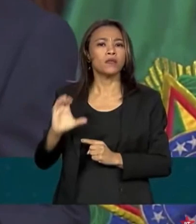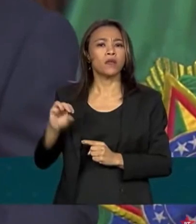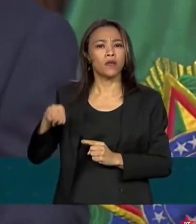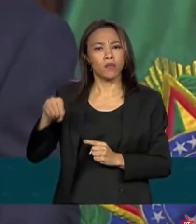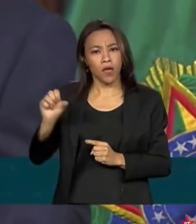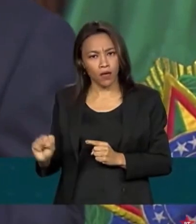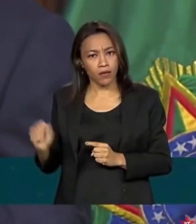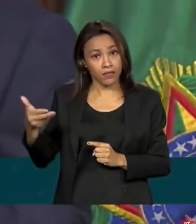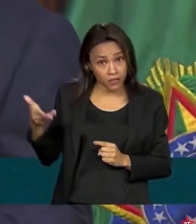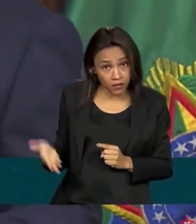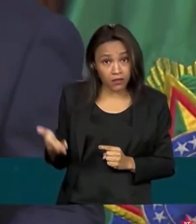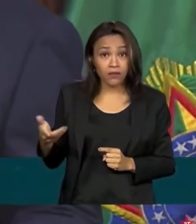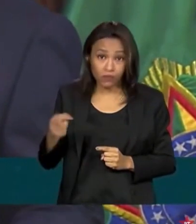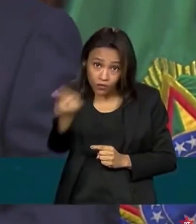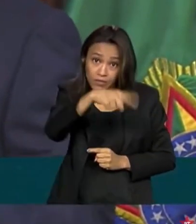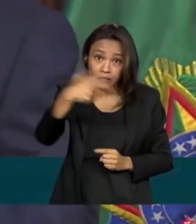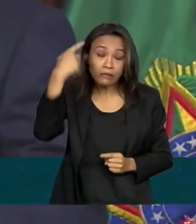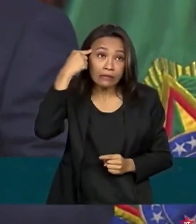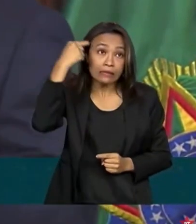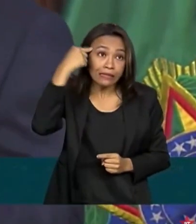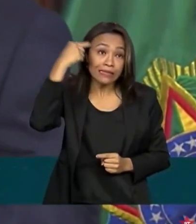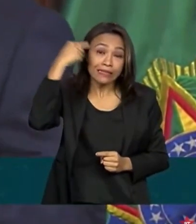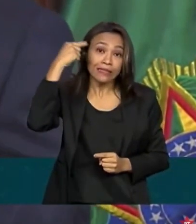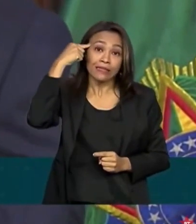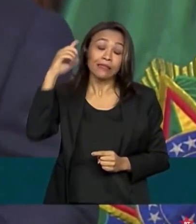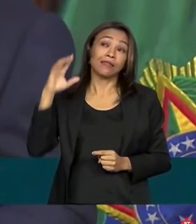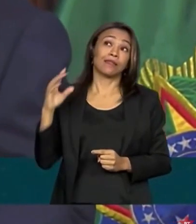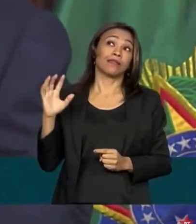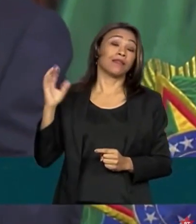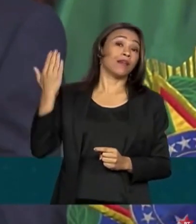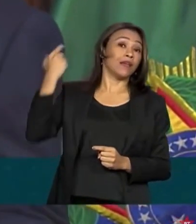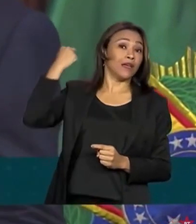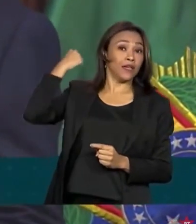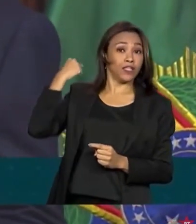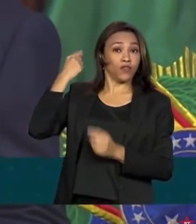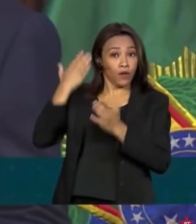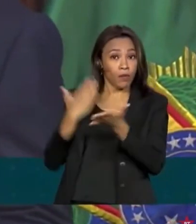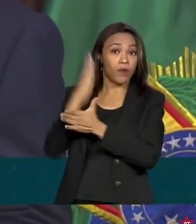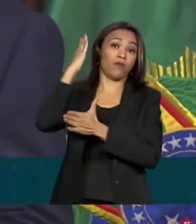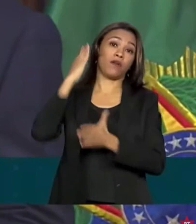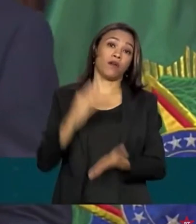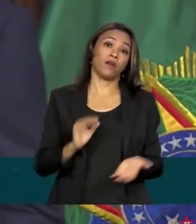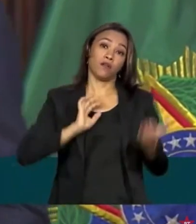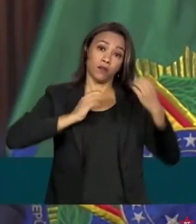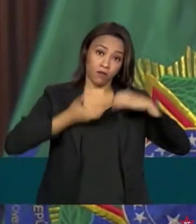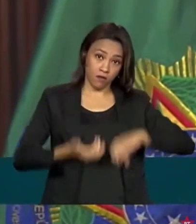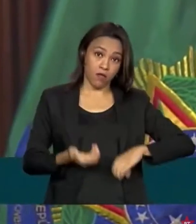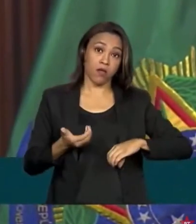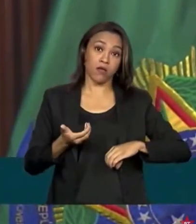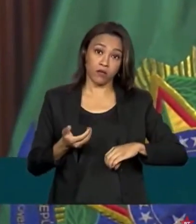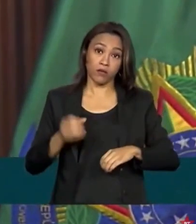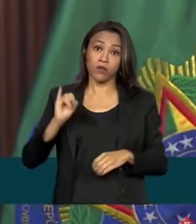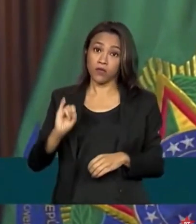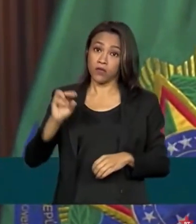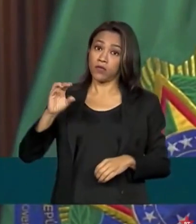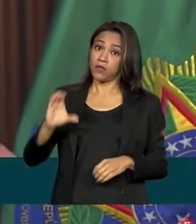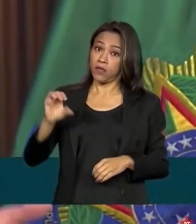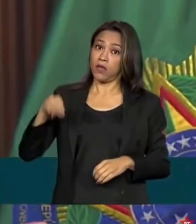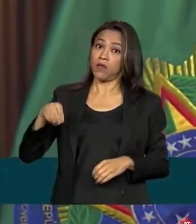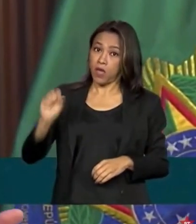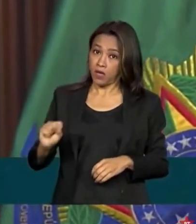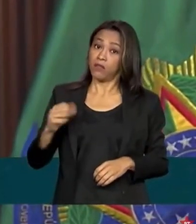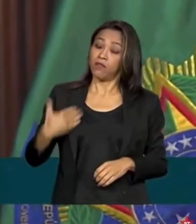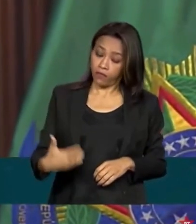coisa que está na cabeça de vocês desde que foi aprovado pelo Congresso Nacional, e é uma coisa que nós vamos ter